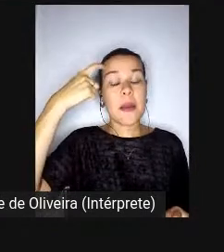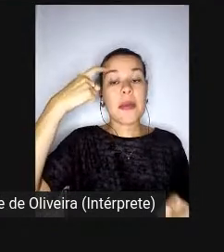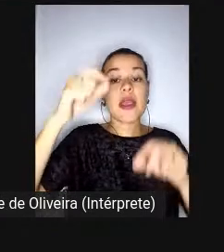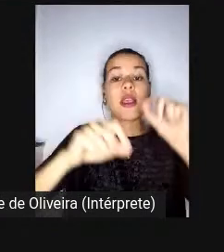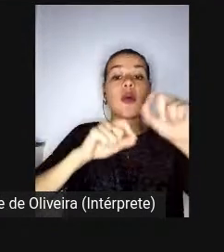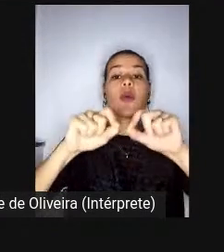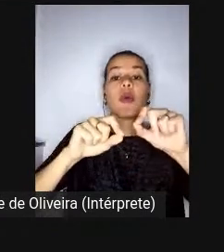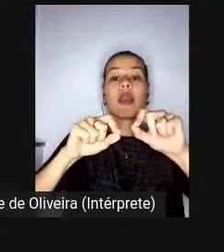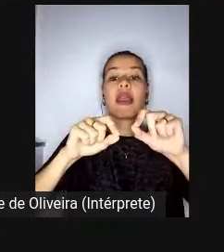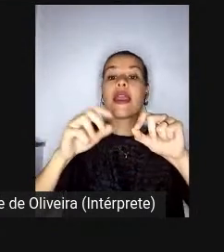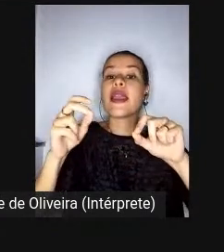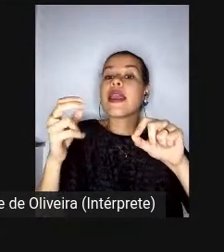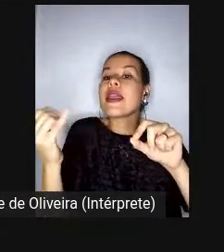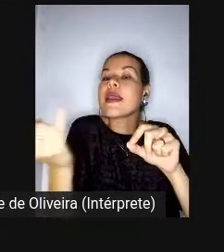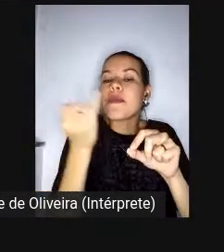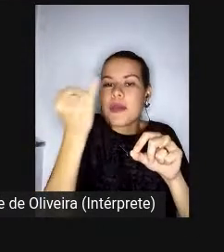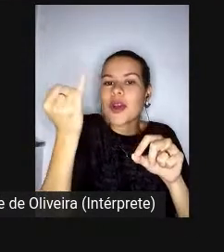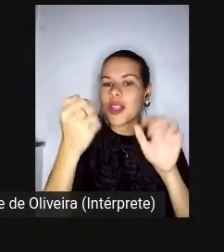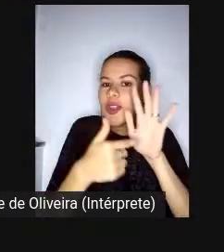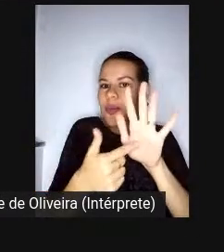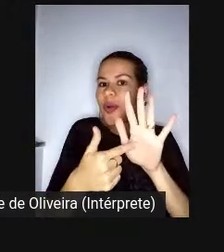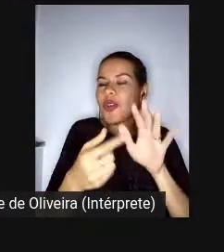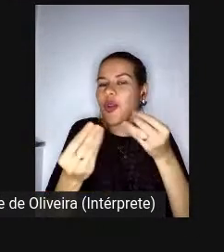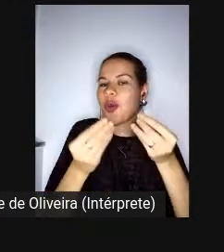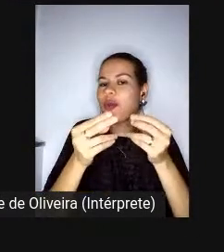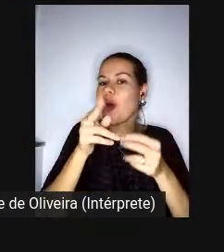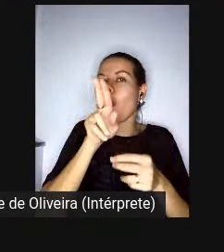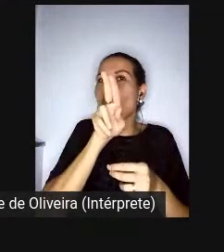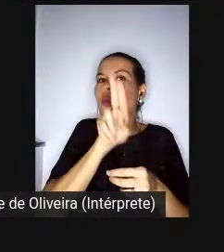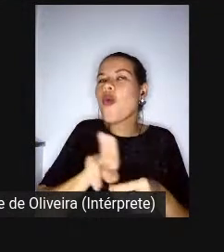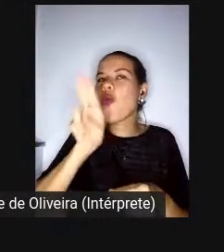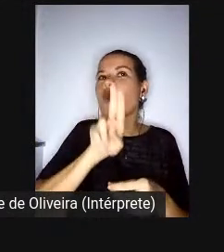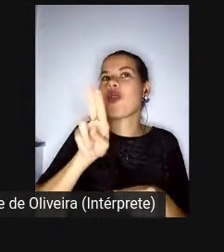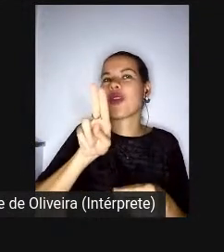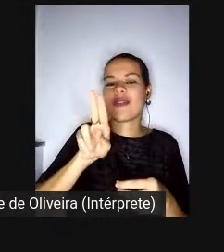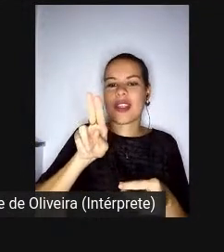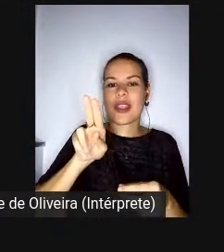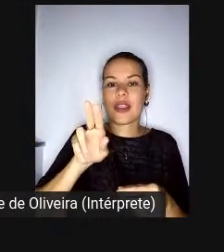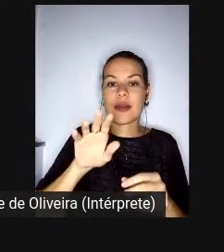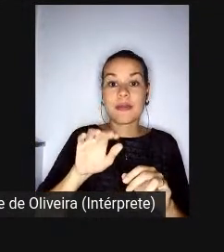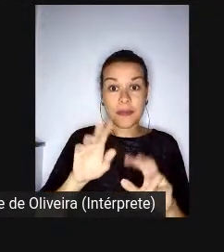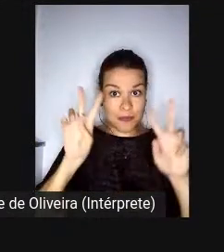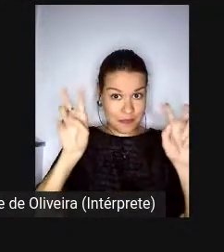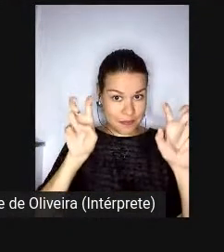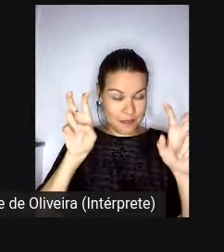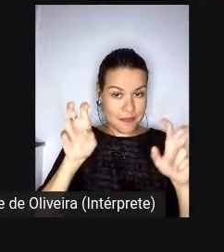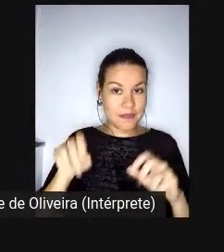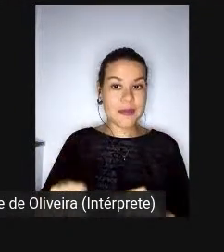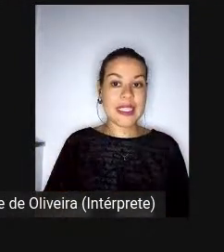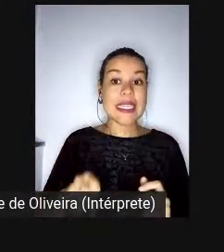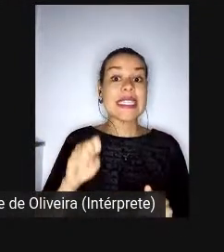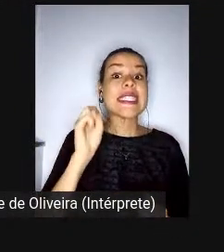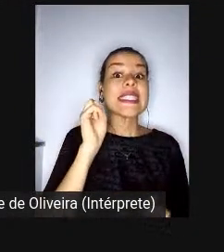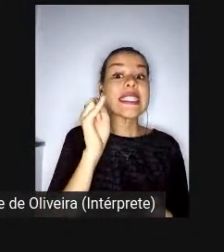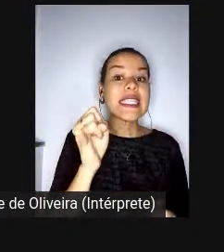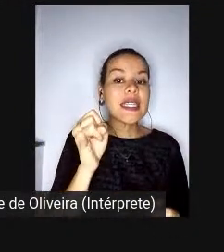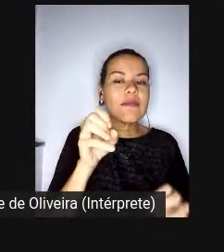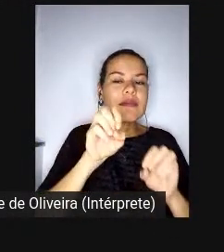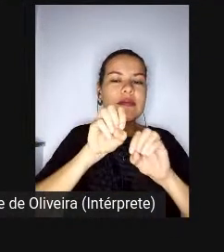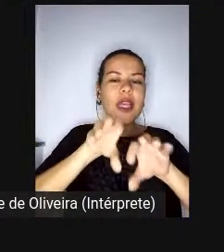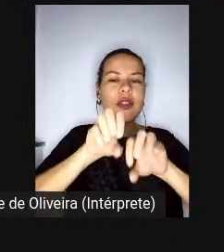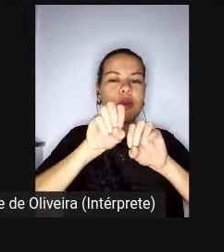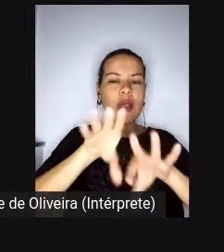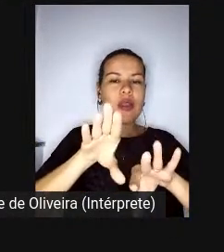Universidades públicas federais no país se a educação sozinha não transforma a sociedade sem ela